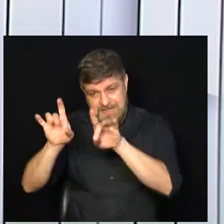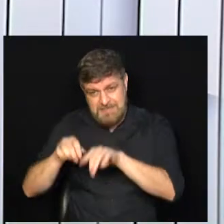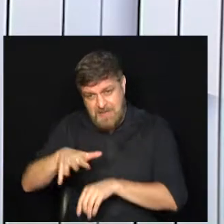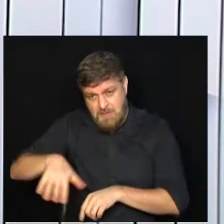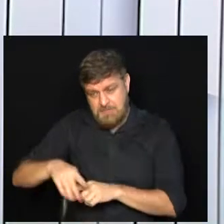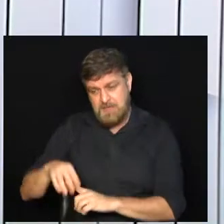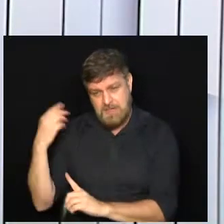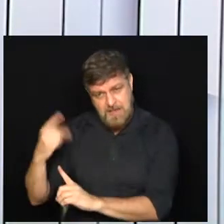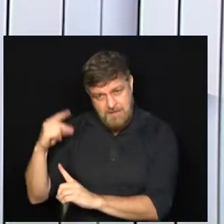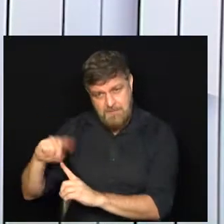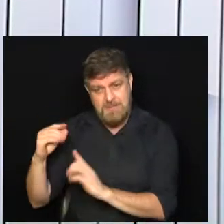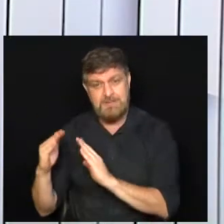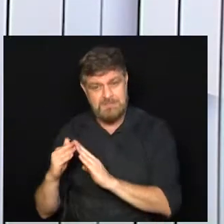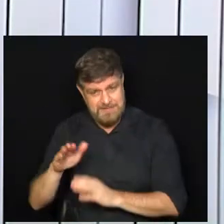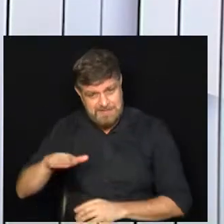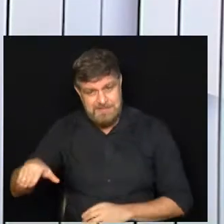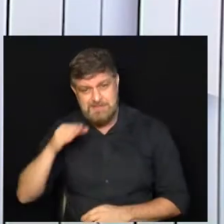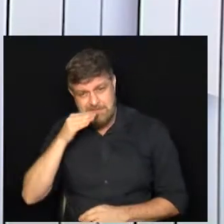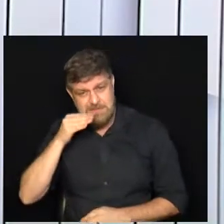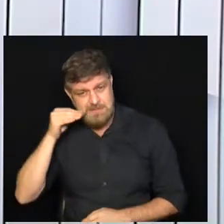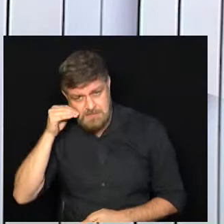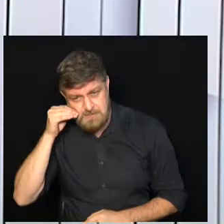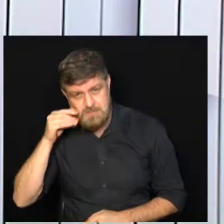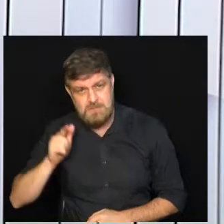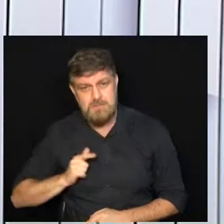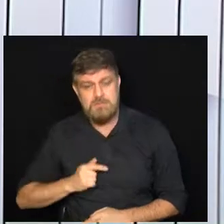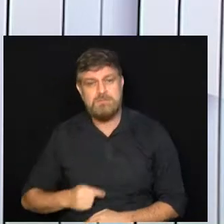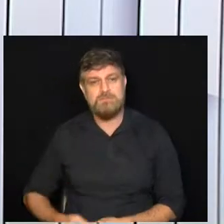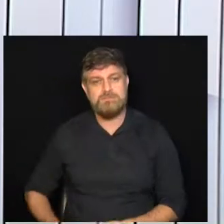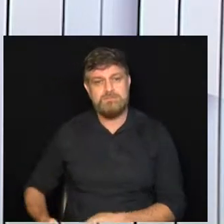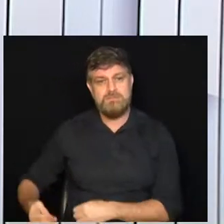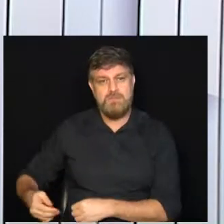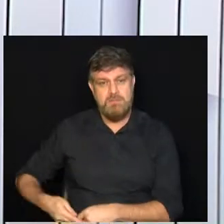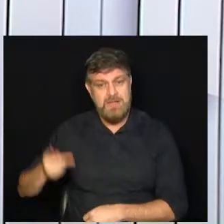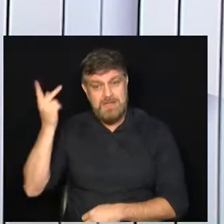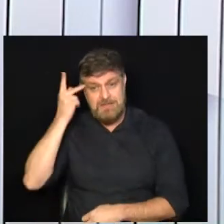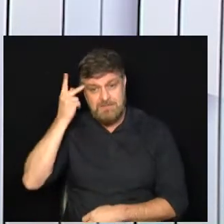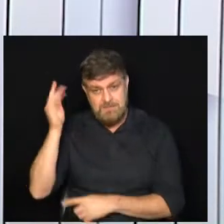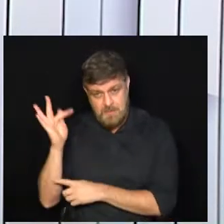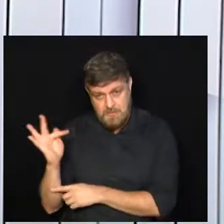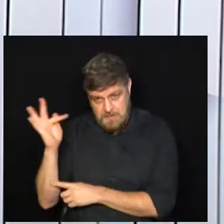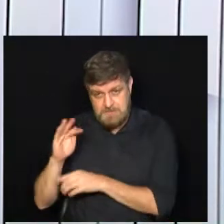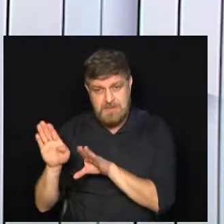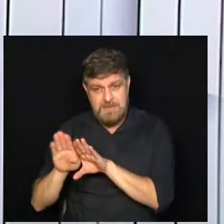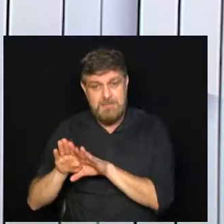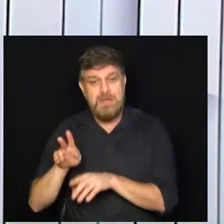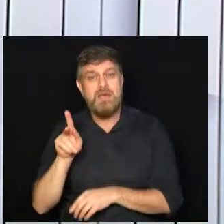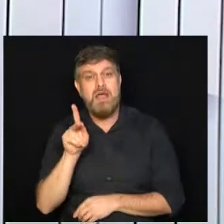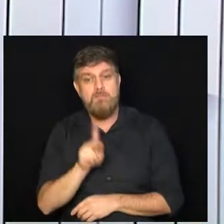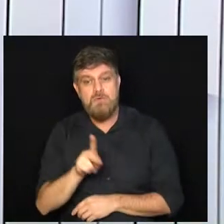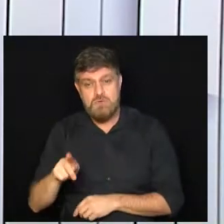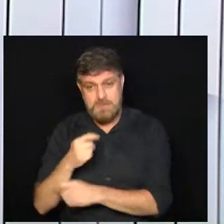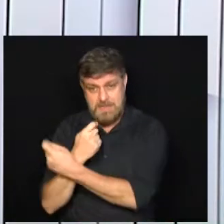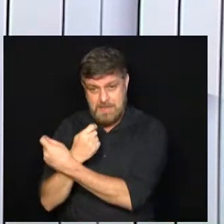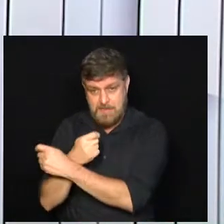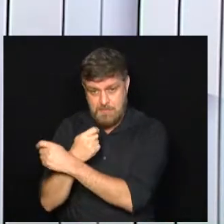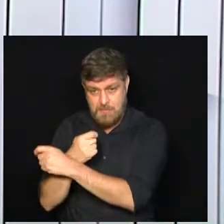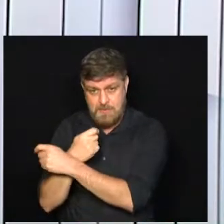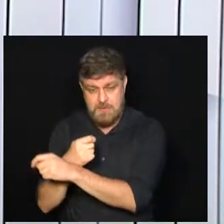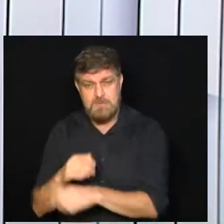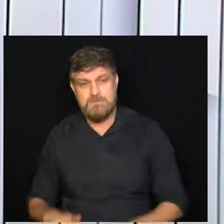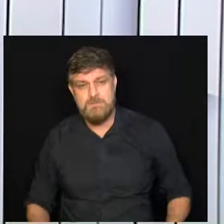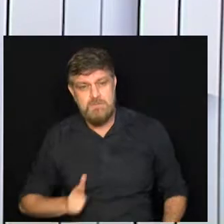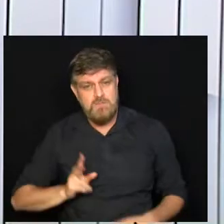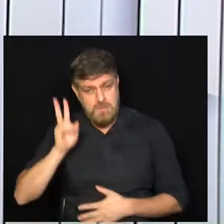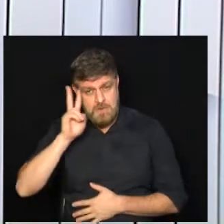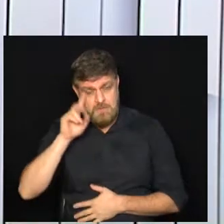doméstica contra crianças e adolescentes pela Universidade de São Paulo e também a professora da PUC Campinas.